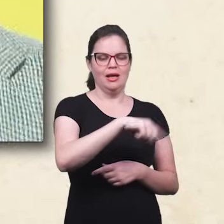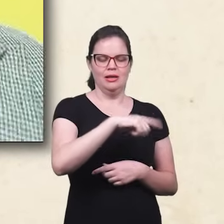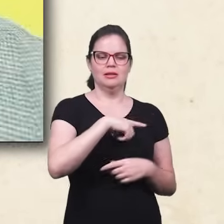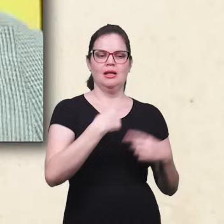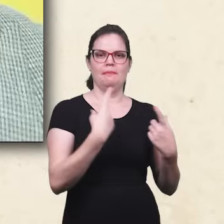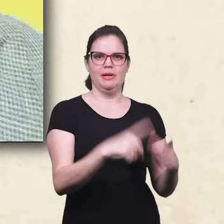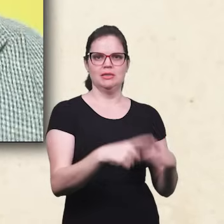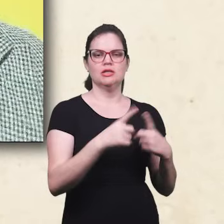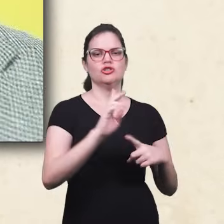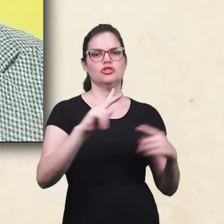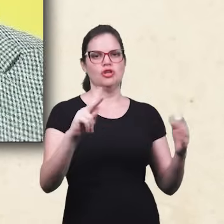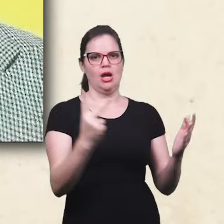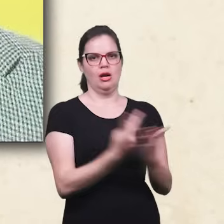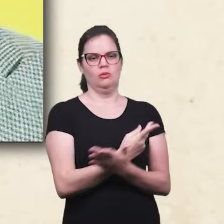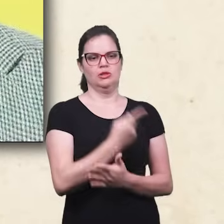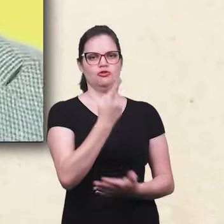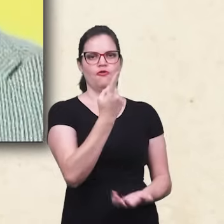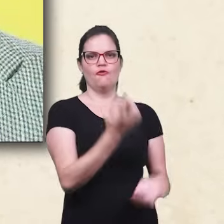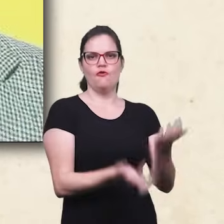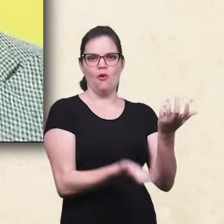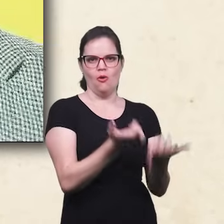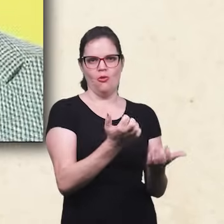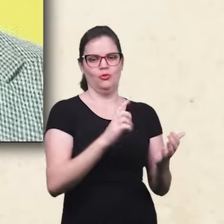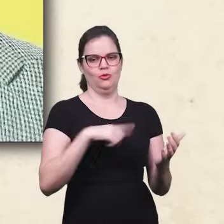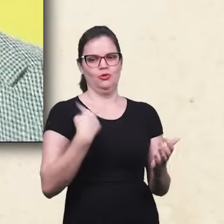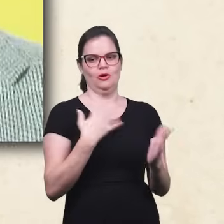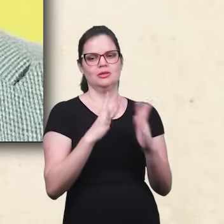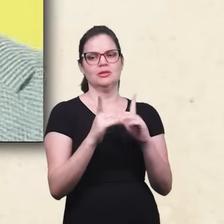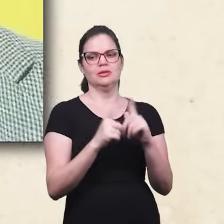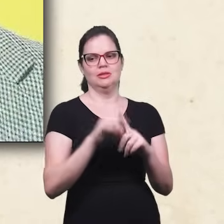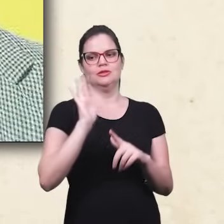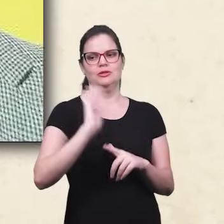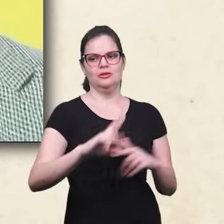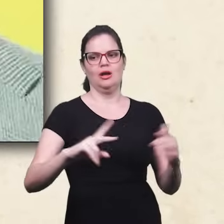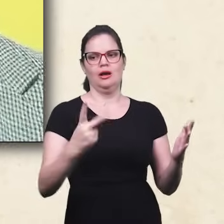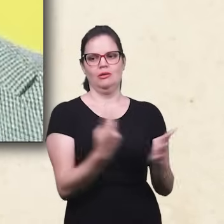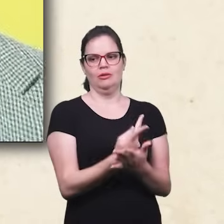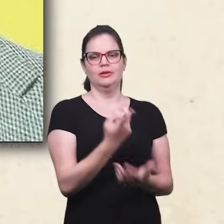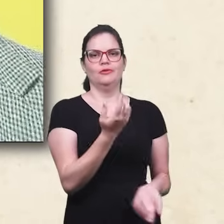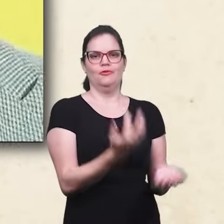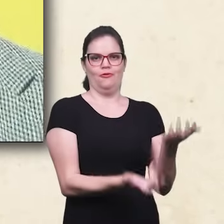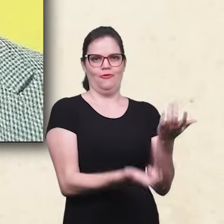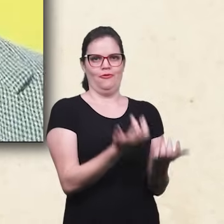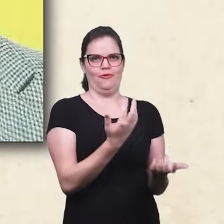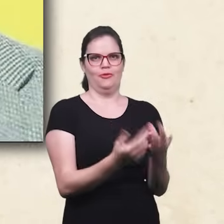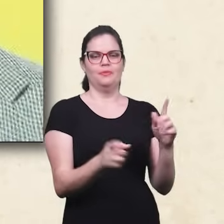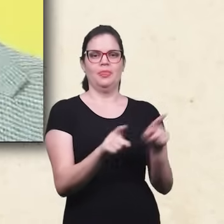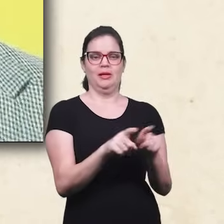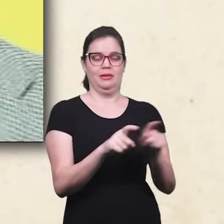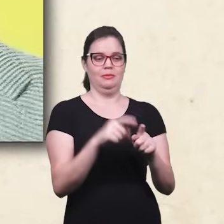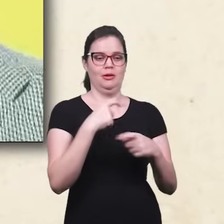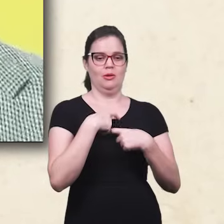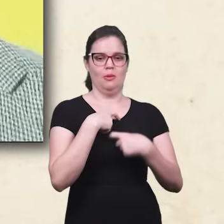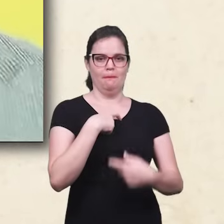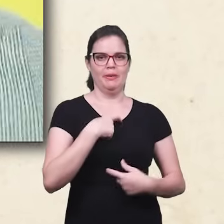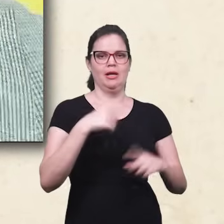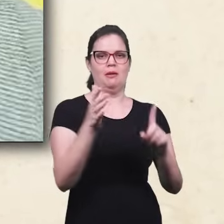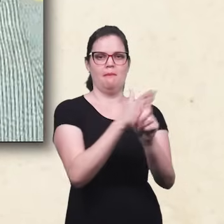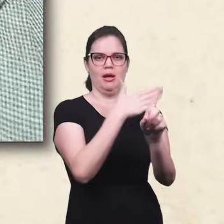já a queimaram a nossa igreja, bateram nos nossos